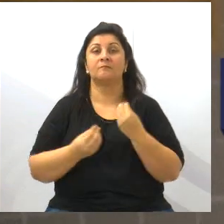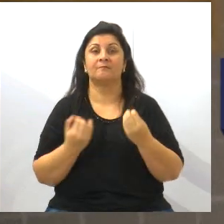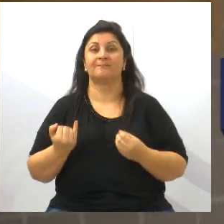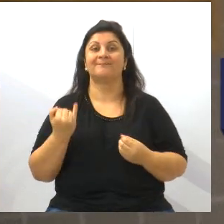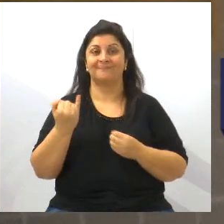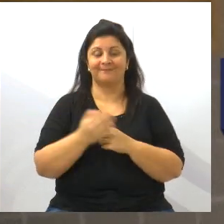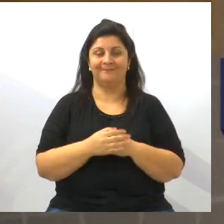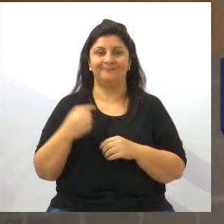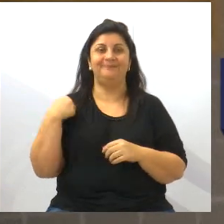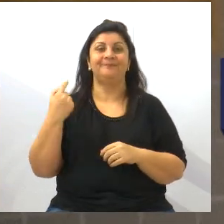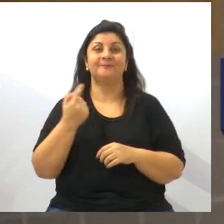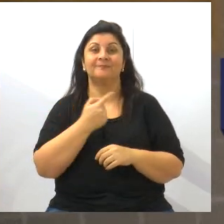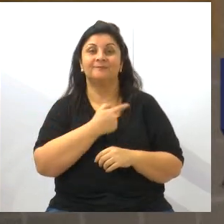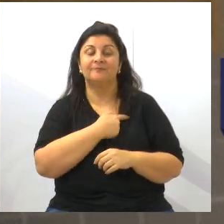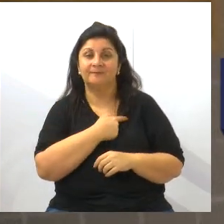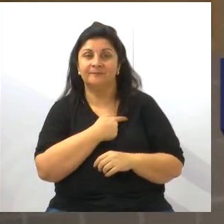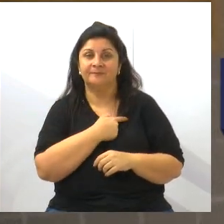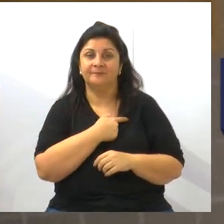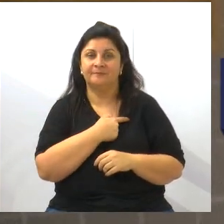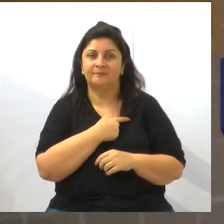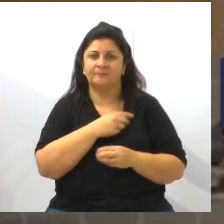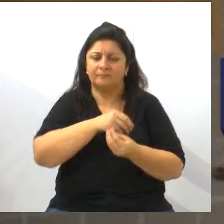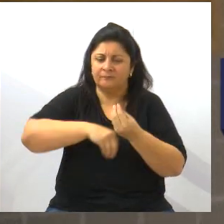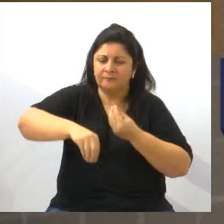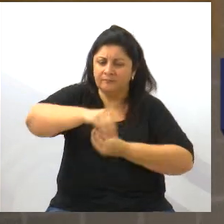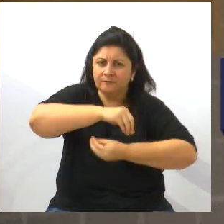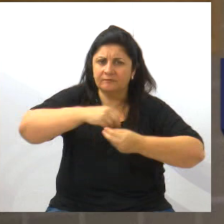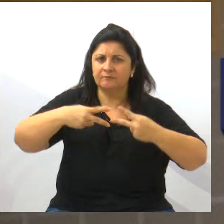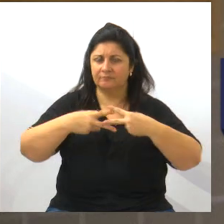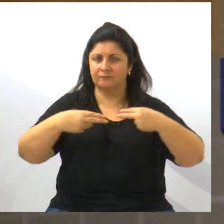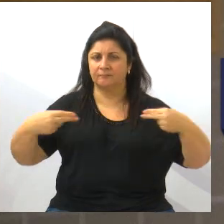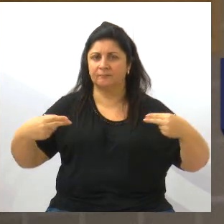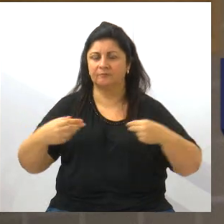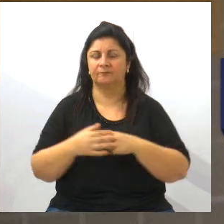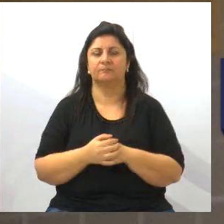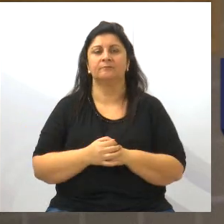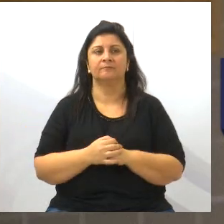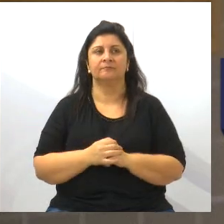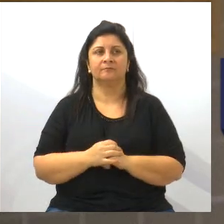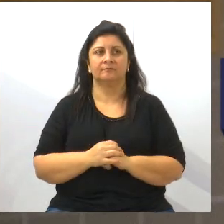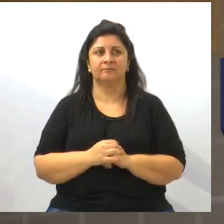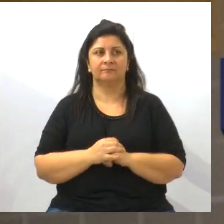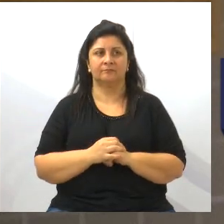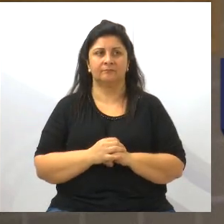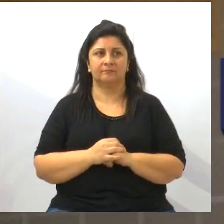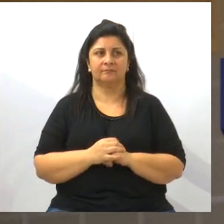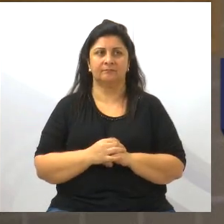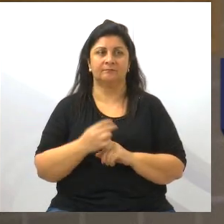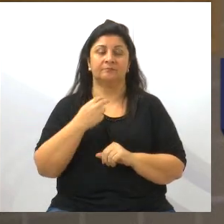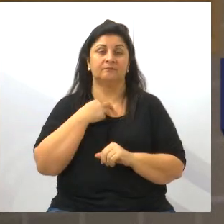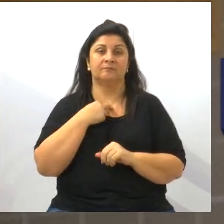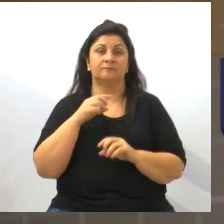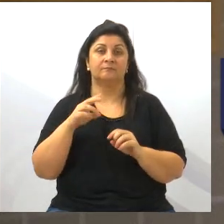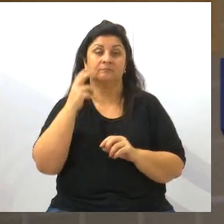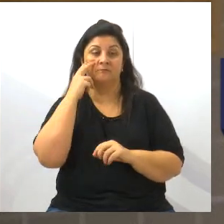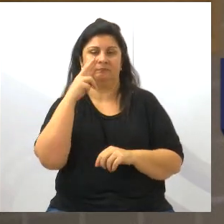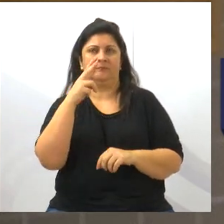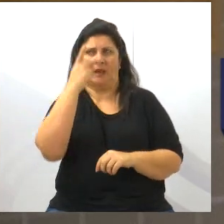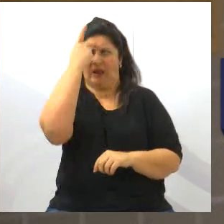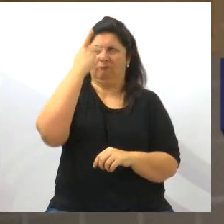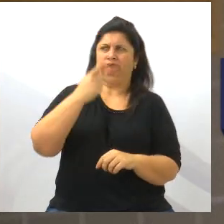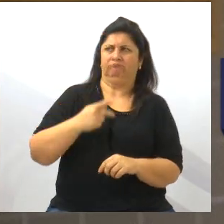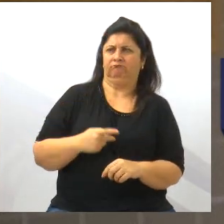importante a gente se envolver com as coisas que estão do nosso lado, né? Que a gente não possa só olhar para o próprio